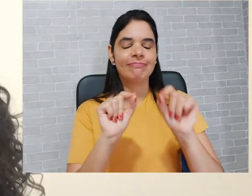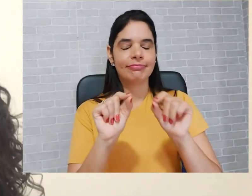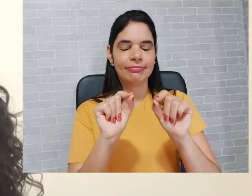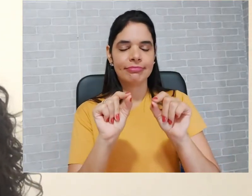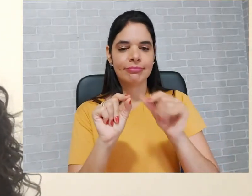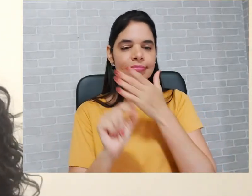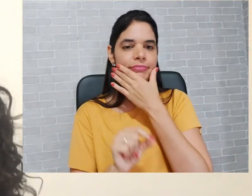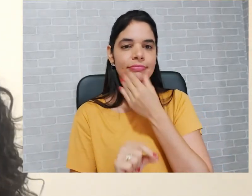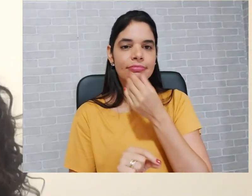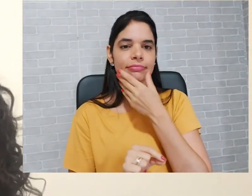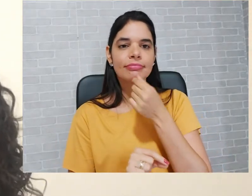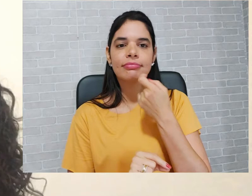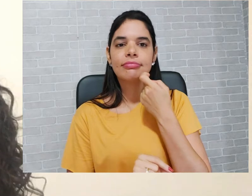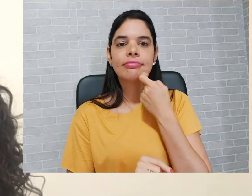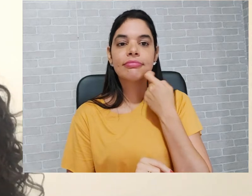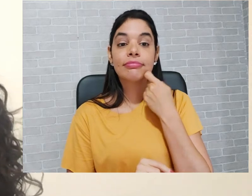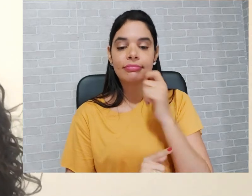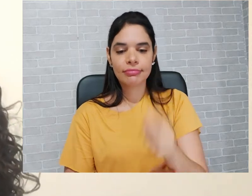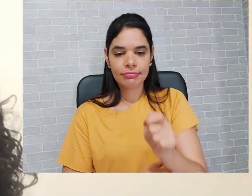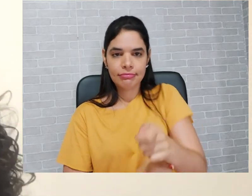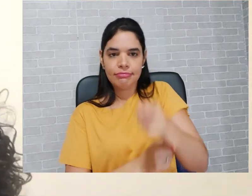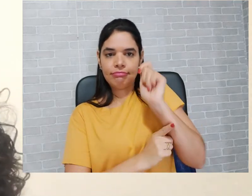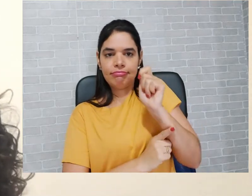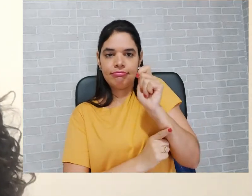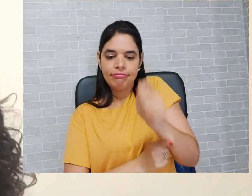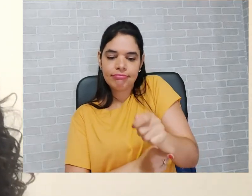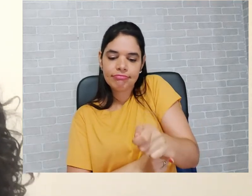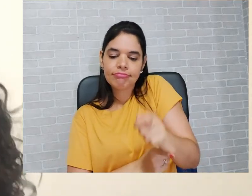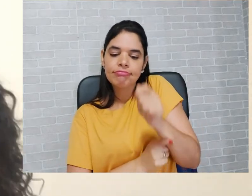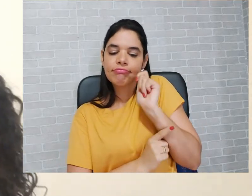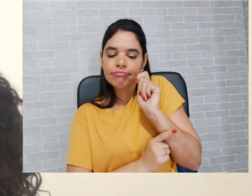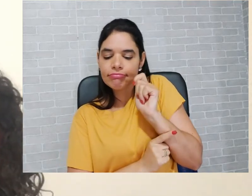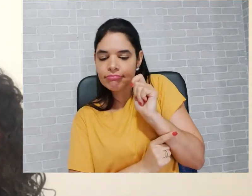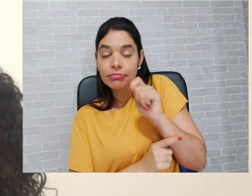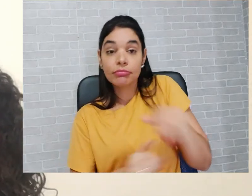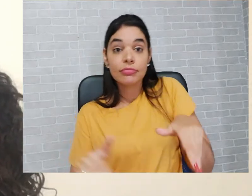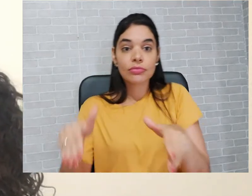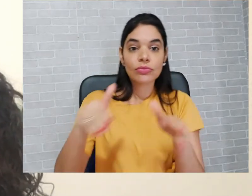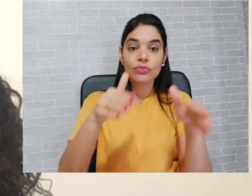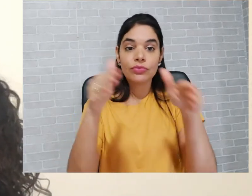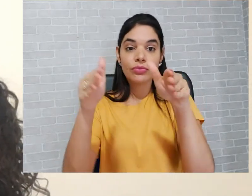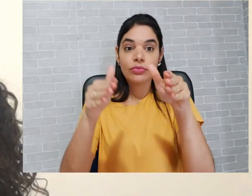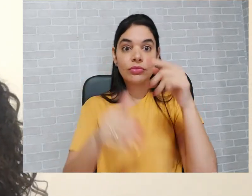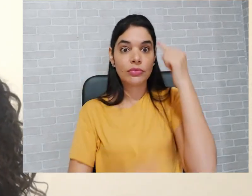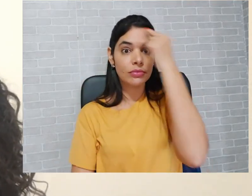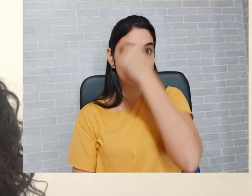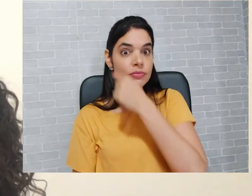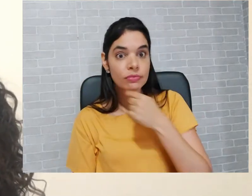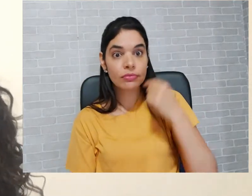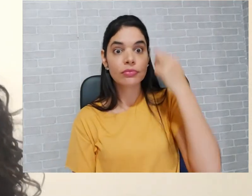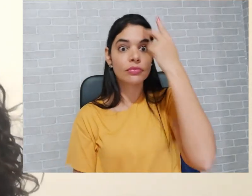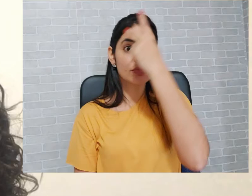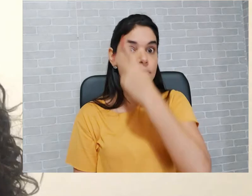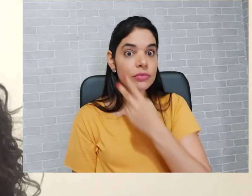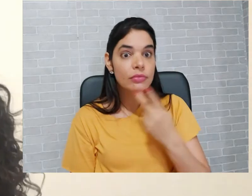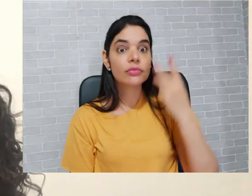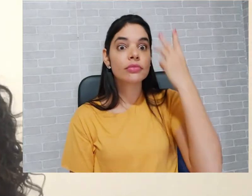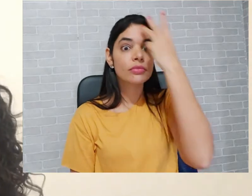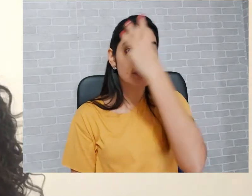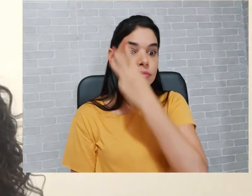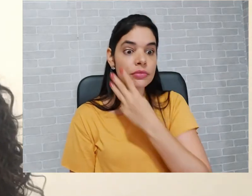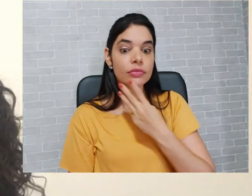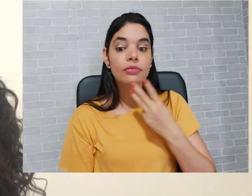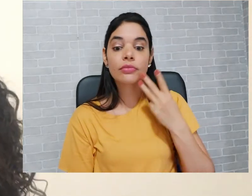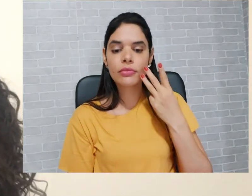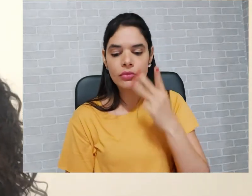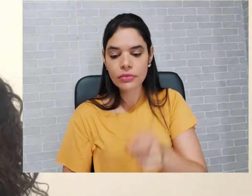E quando um pescador também fica mais tempo que o previsto no rio, na Guiana conta-se que esse pescador